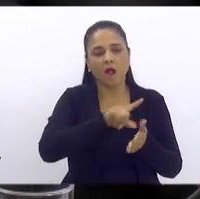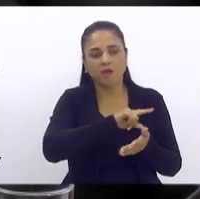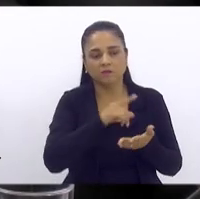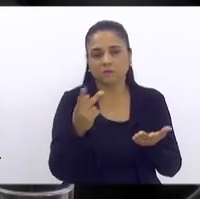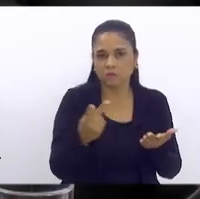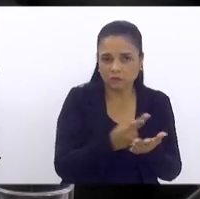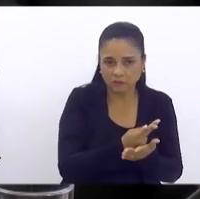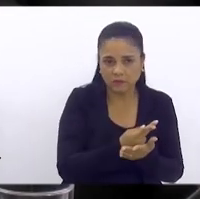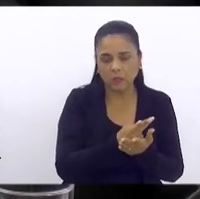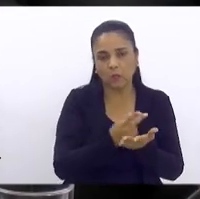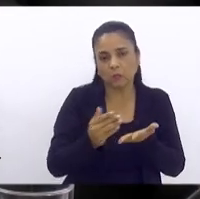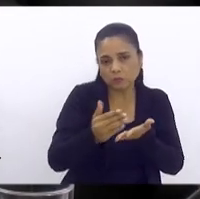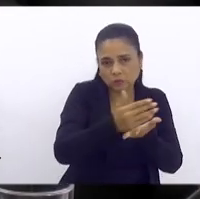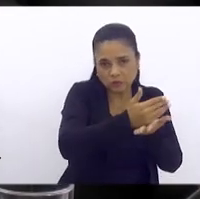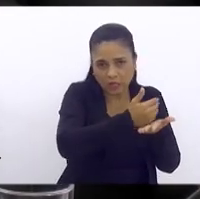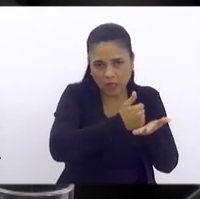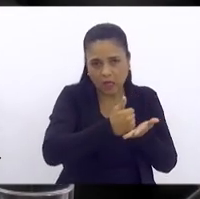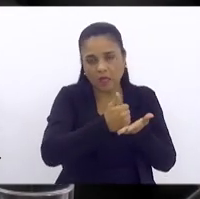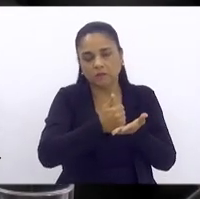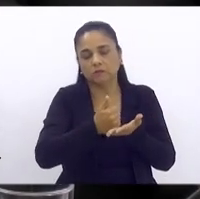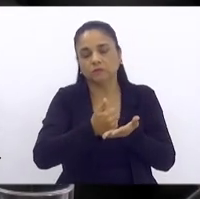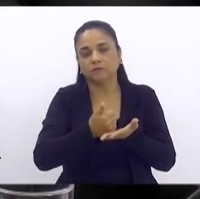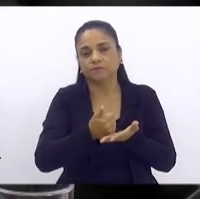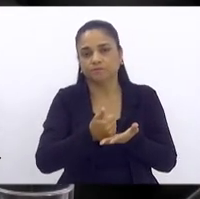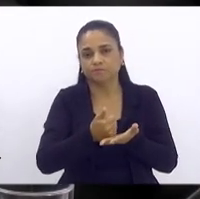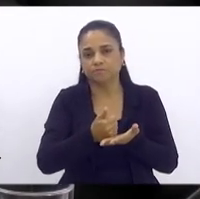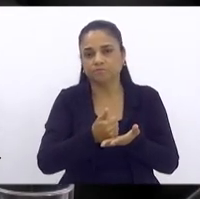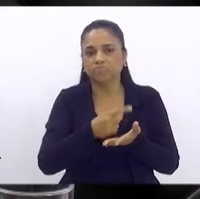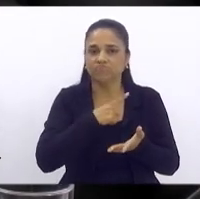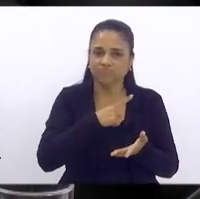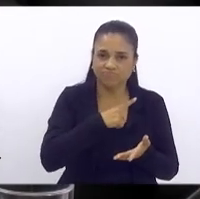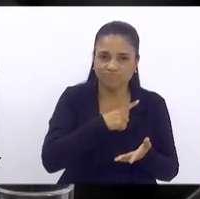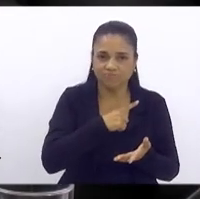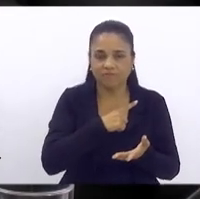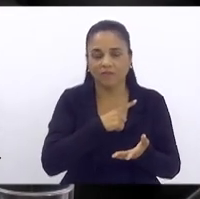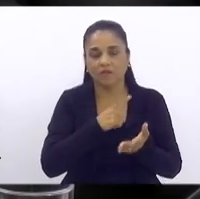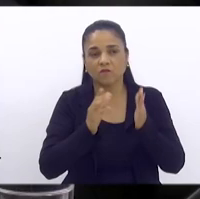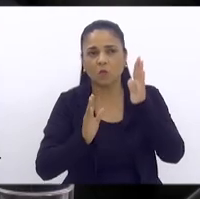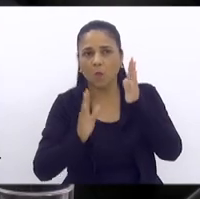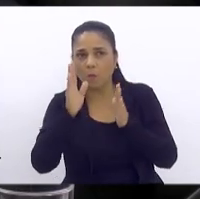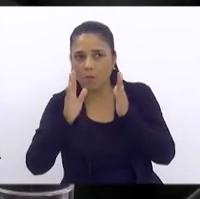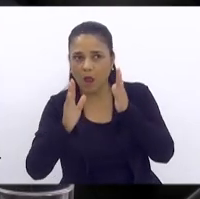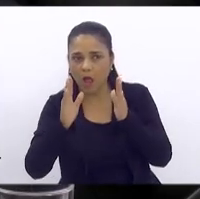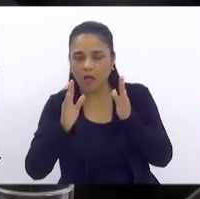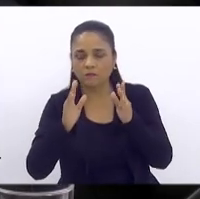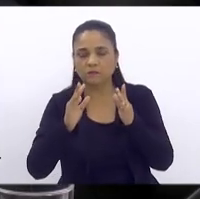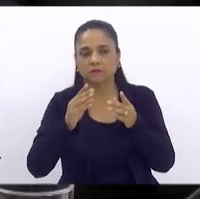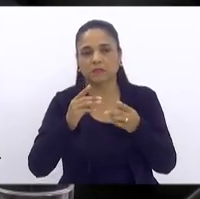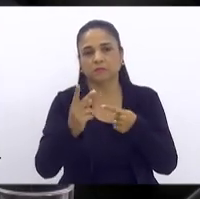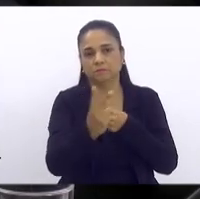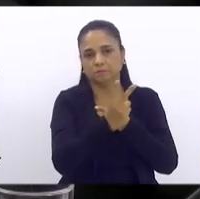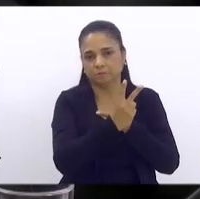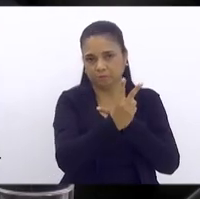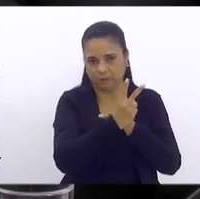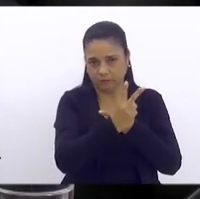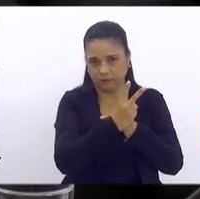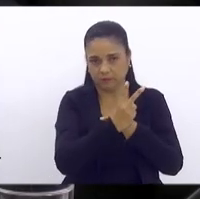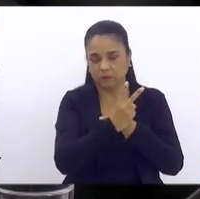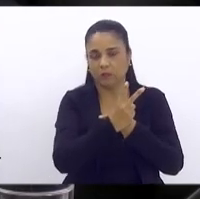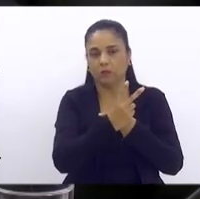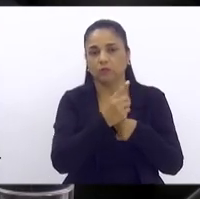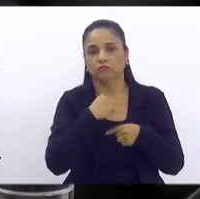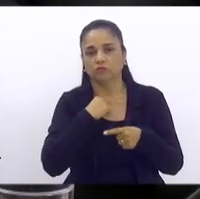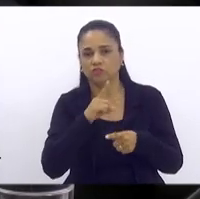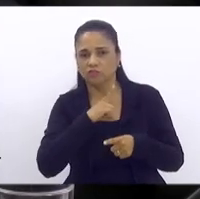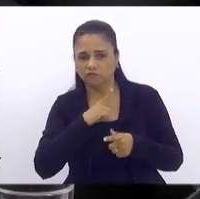do caso, né? Então, como eu comentei no início, né? Se teve, qual o prazo da medida protetiva, se tem ou não prazo, se já